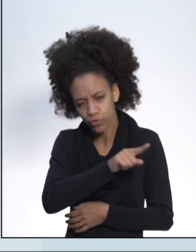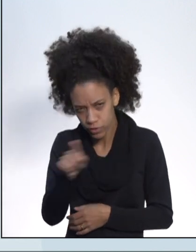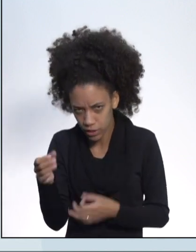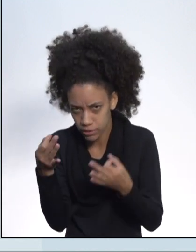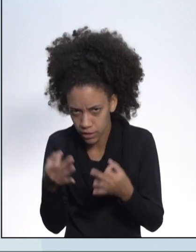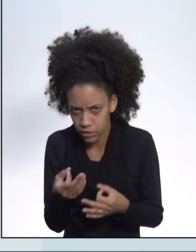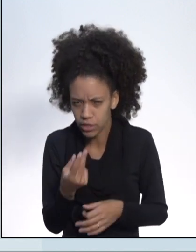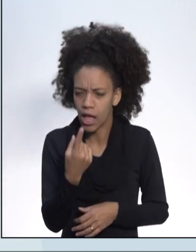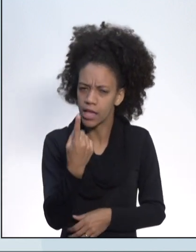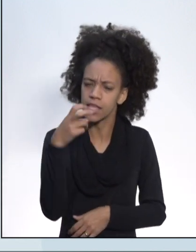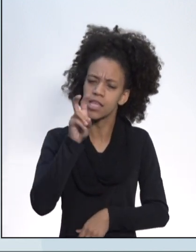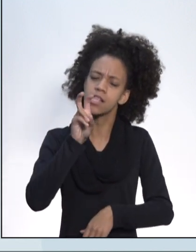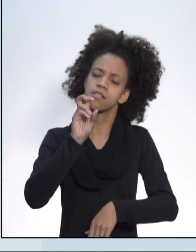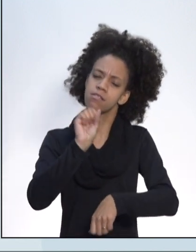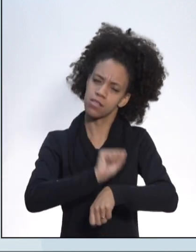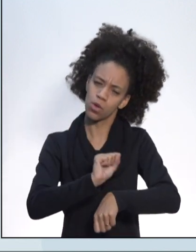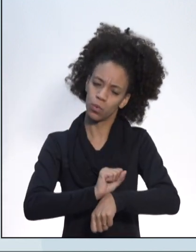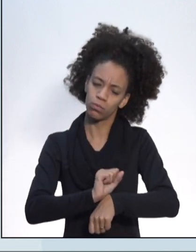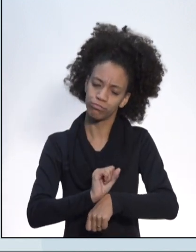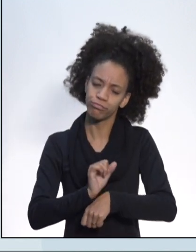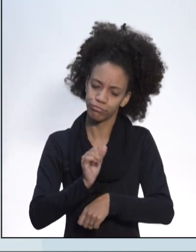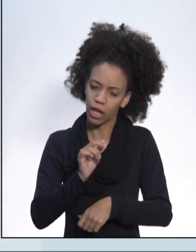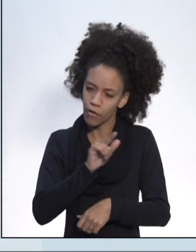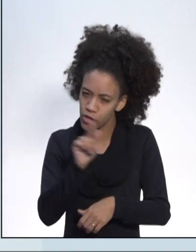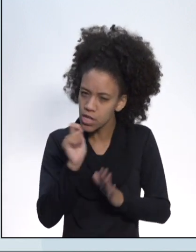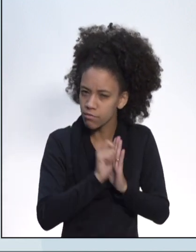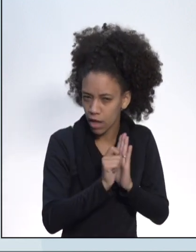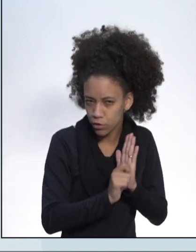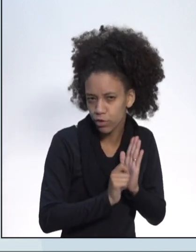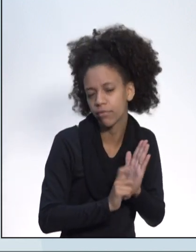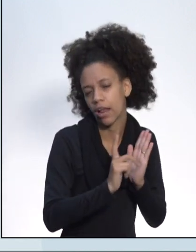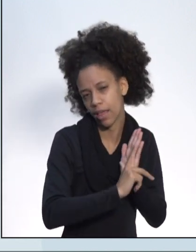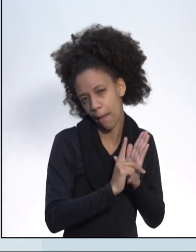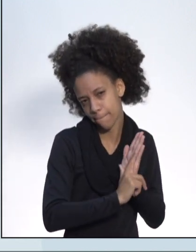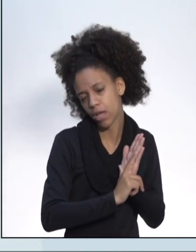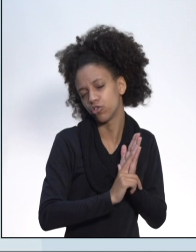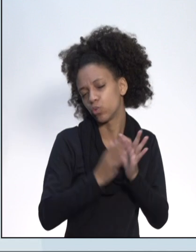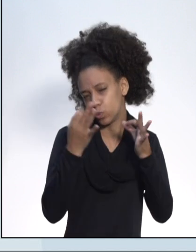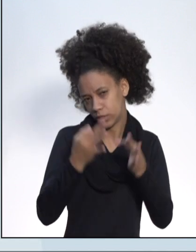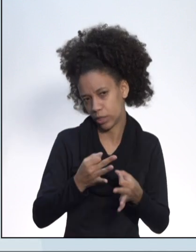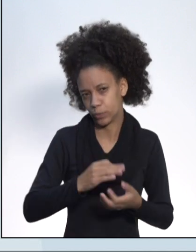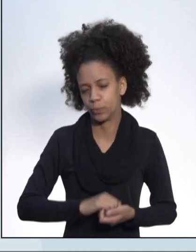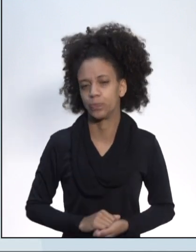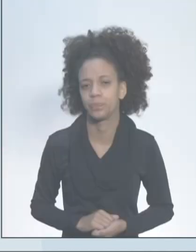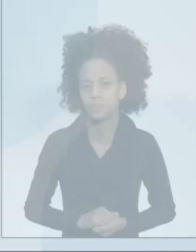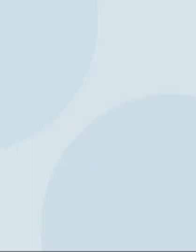certo? 15 segundinhos, acho que dá só para vocês anotarem a página, tudo certinho.